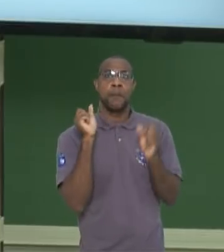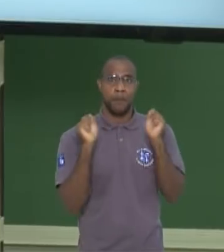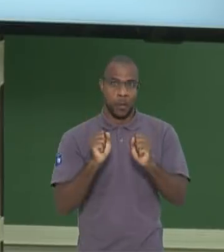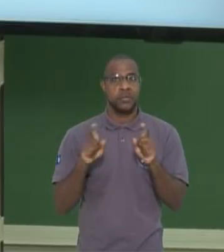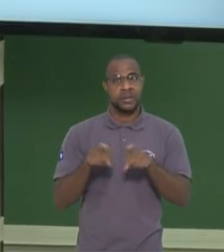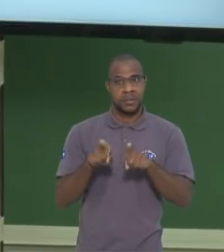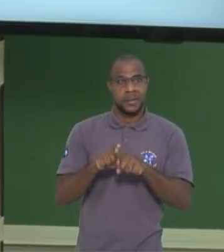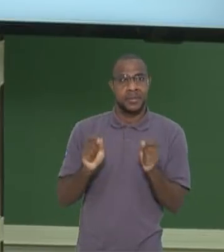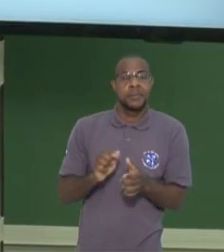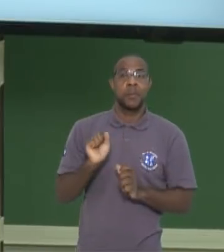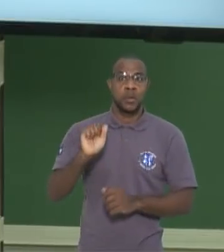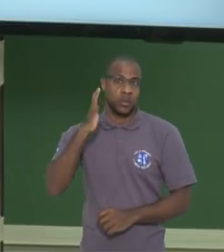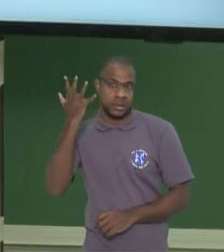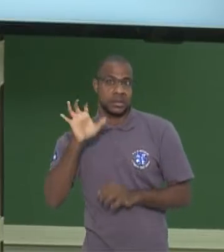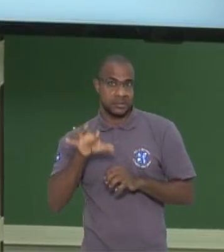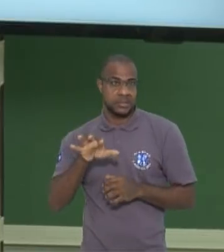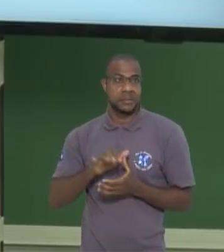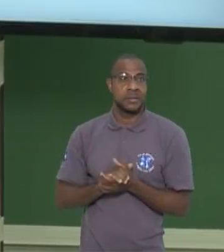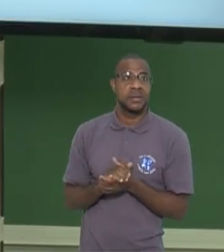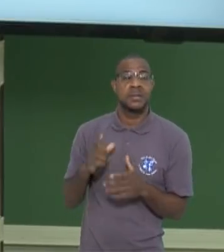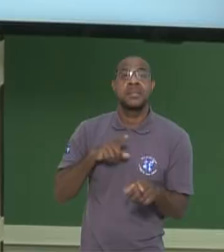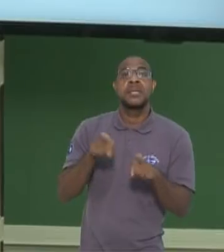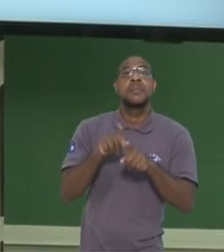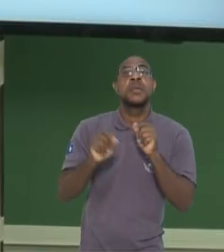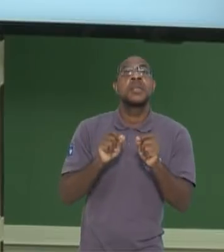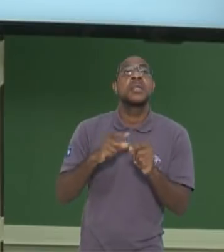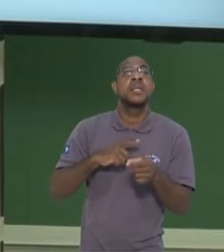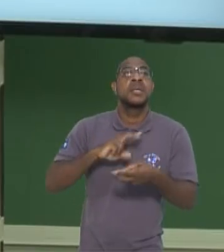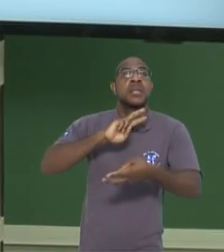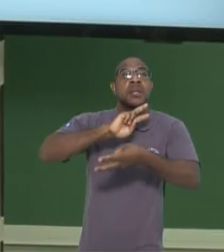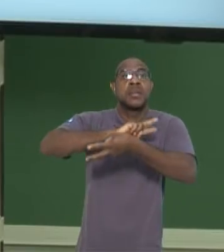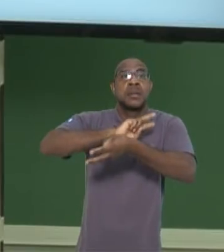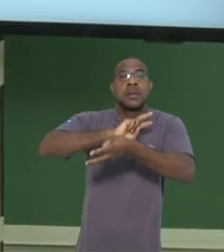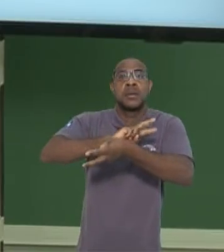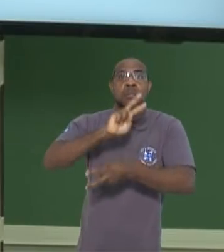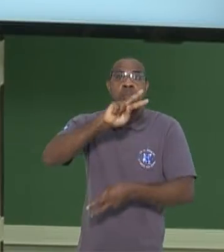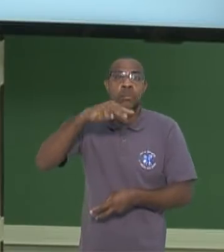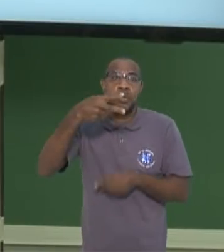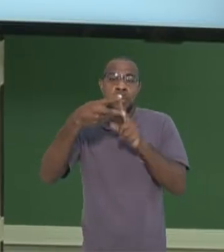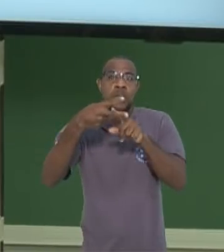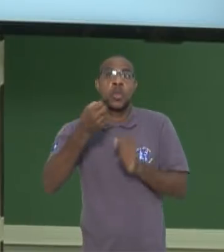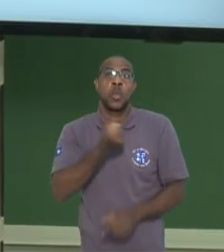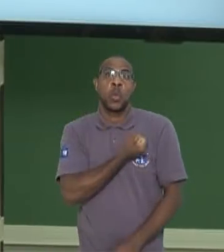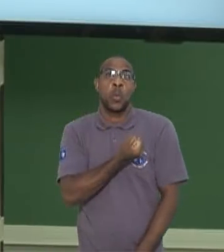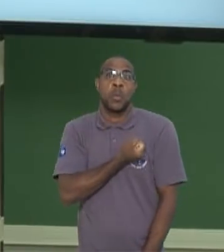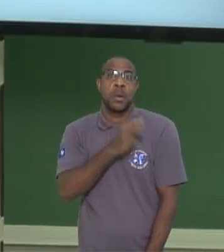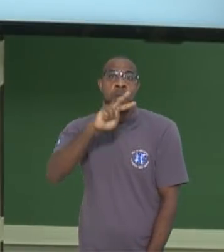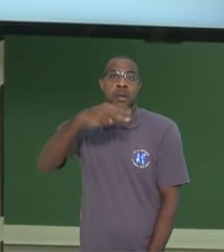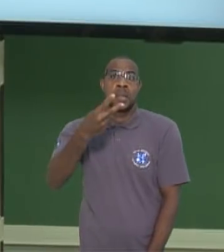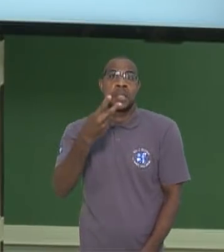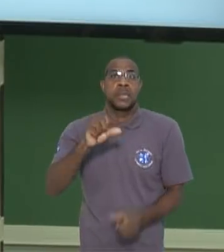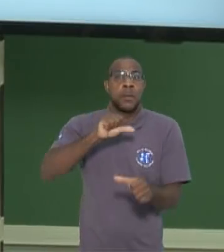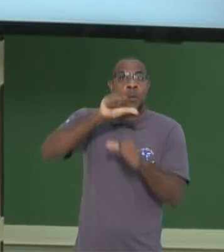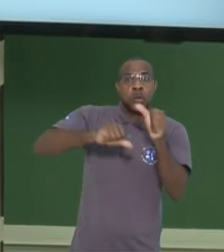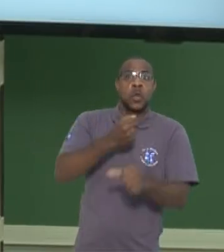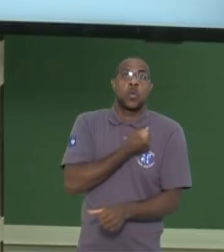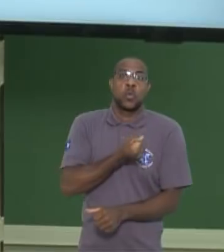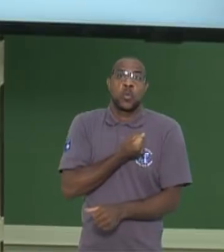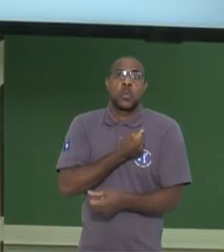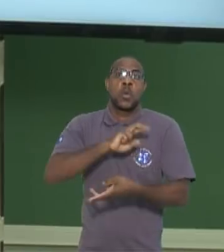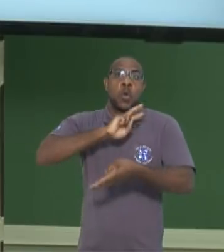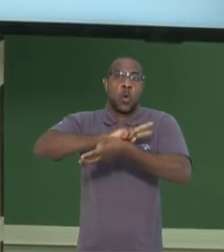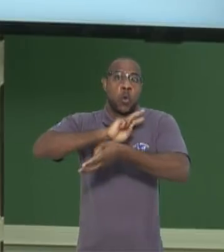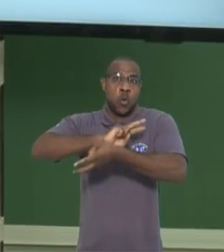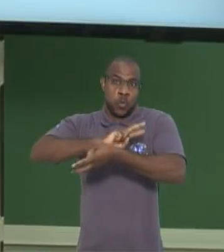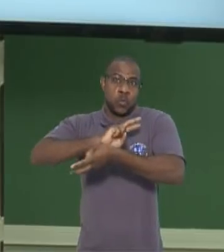né? Pode acontecer isso. Também tem o tipo de mutação cromossômica numérica, que altera o número de cromossomos. E